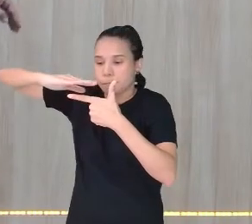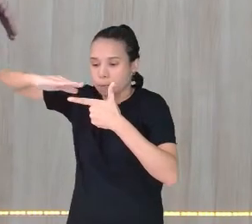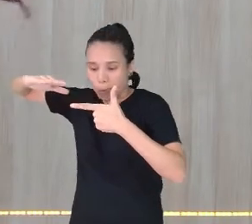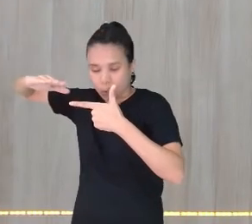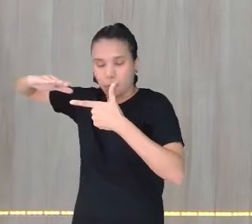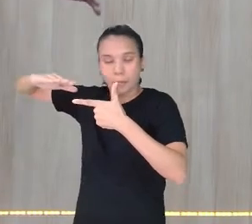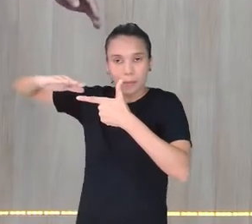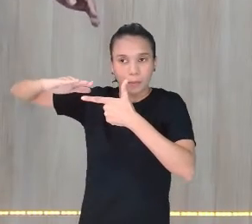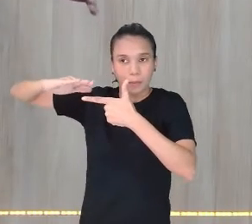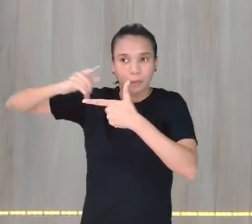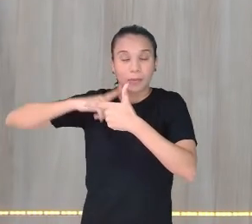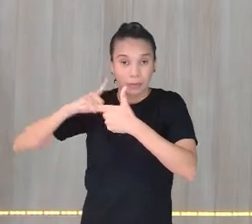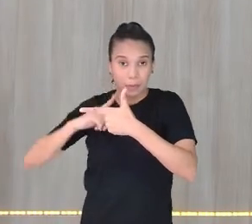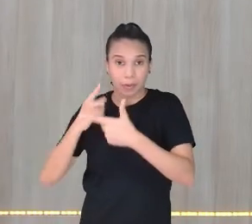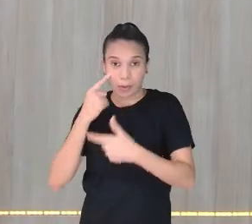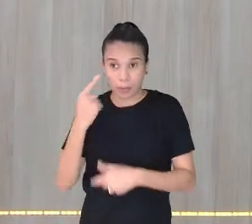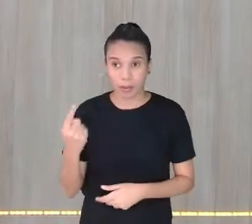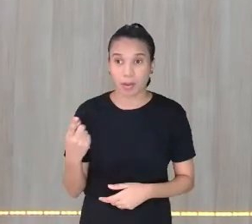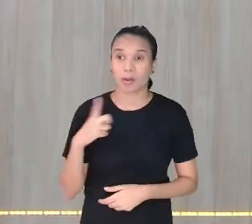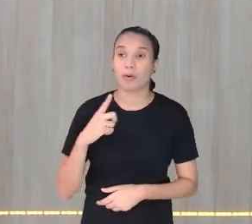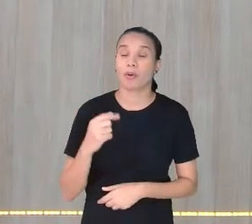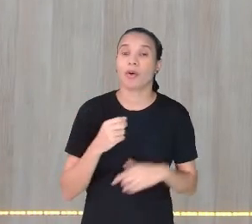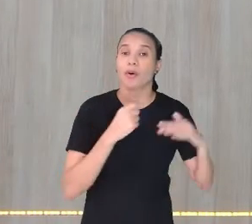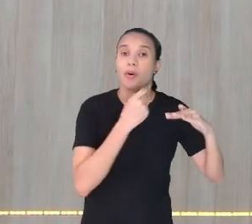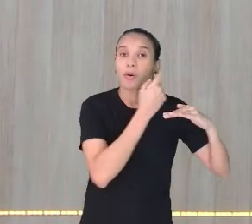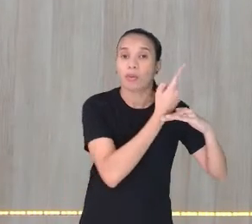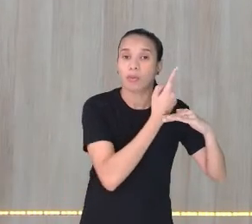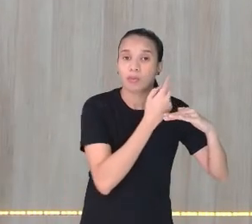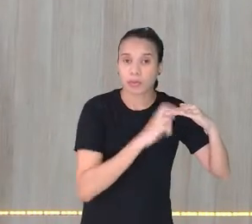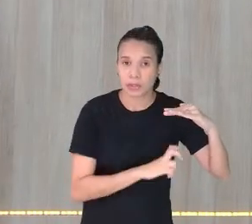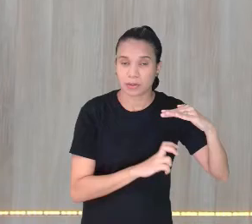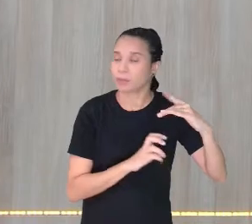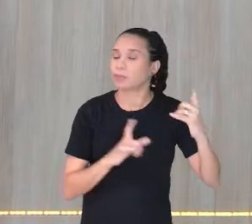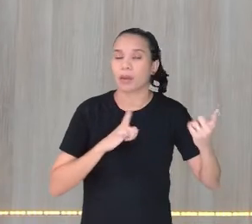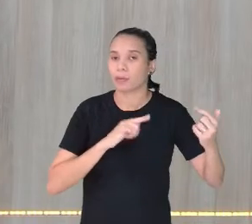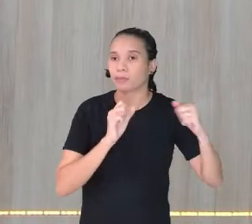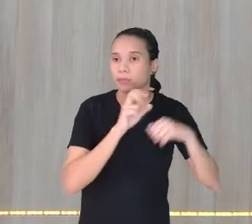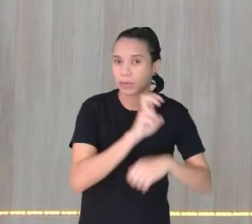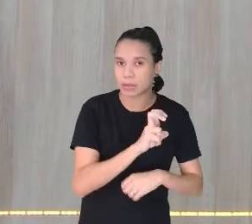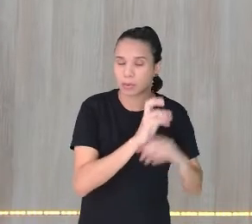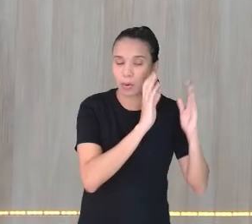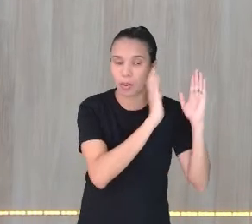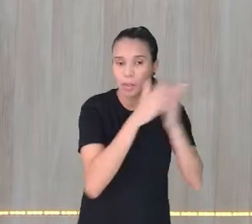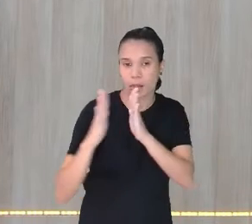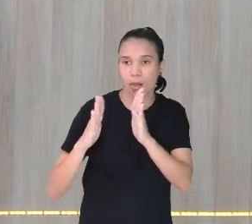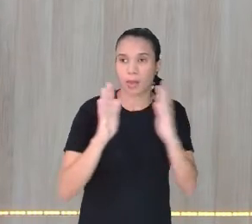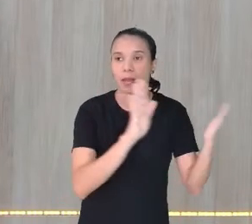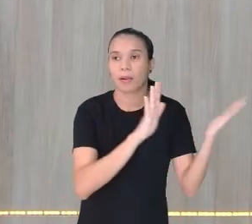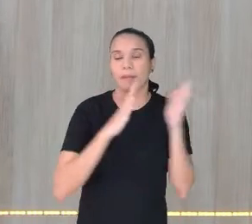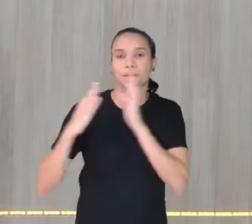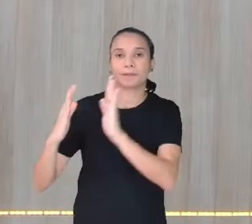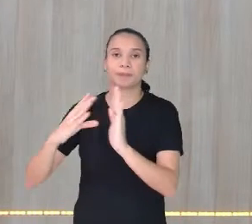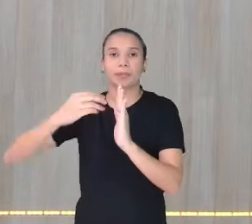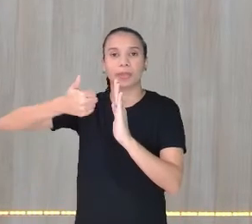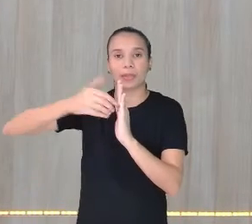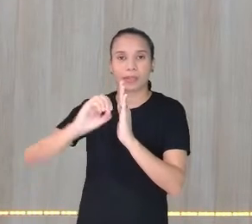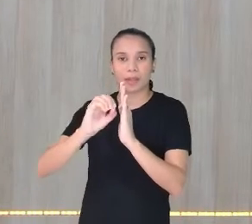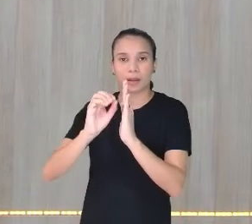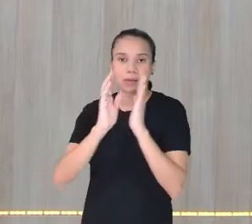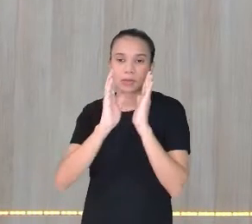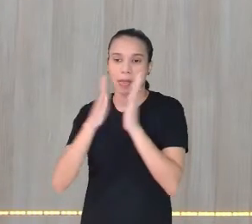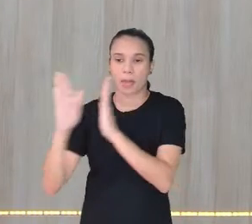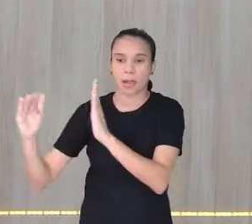na horizontal. Então, em vez de eu ter aí 5 pedacinhos, 5 retângulos, eu tenho agora um total